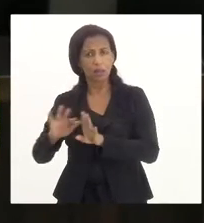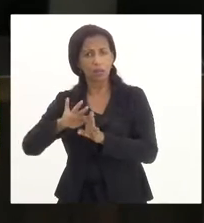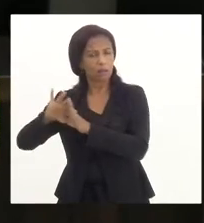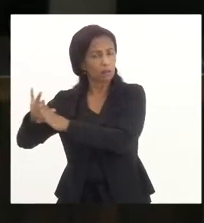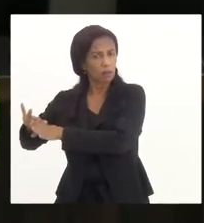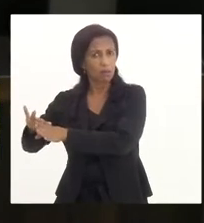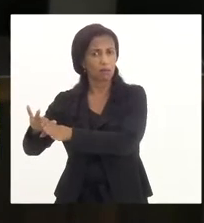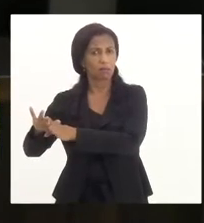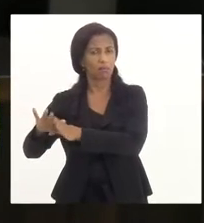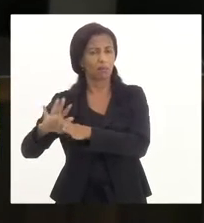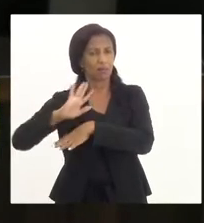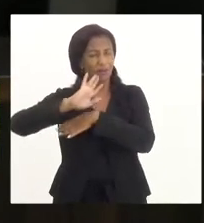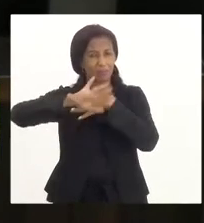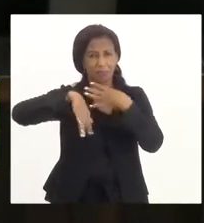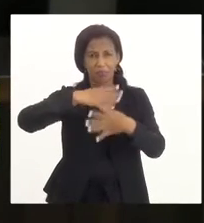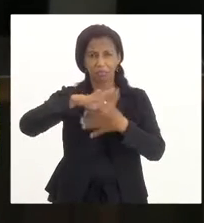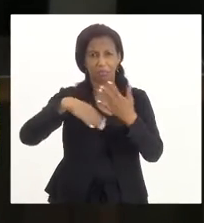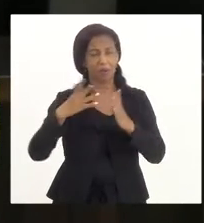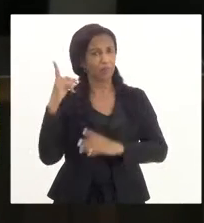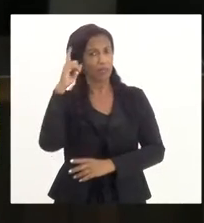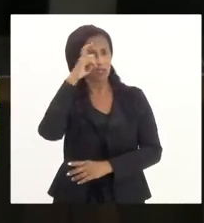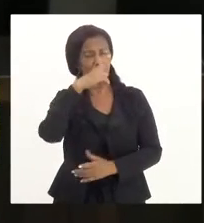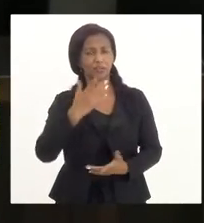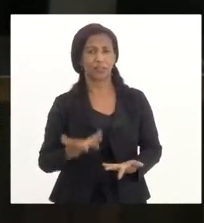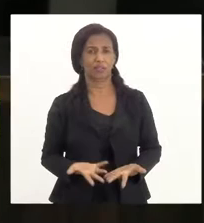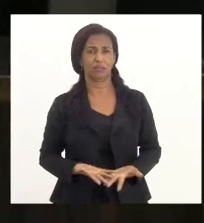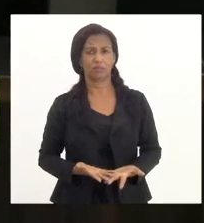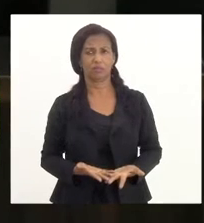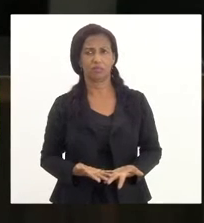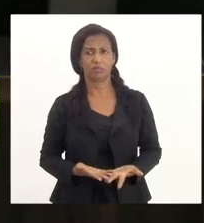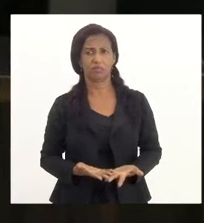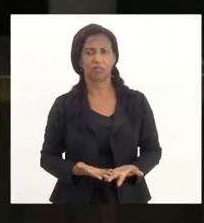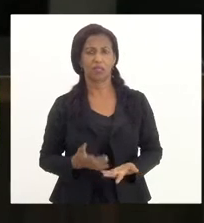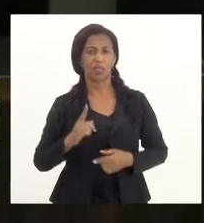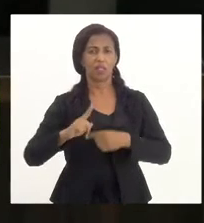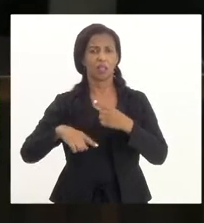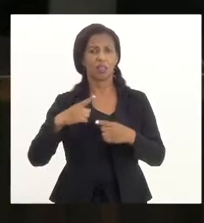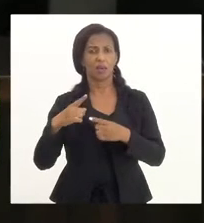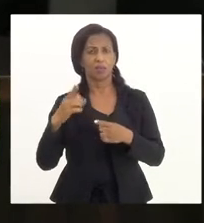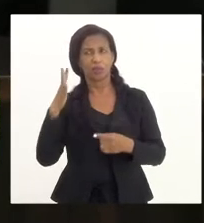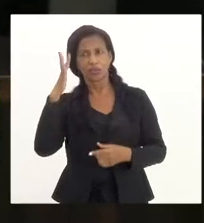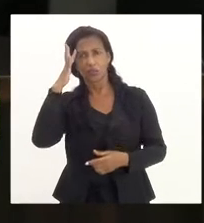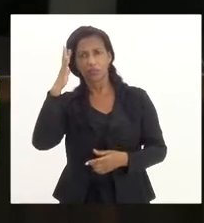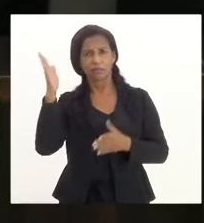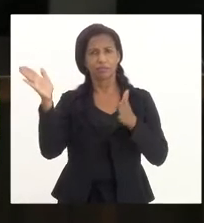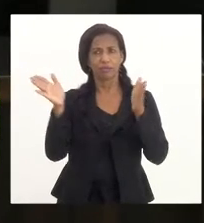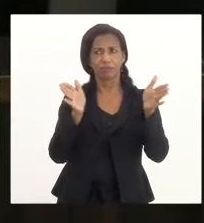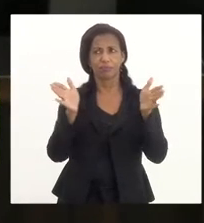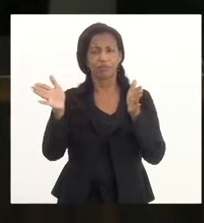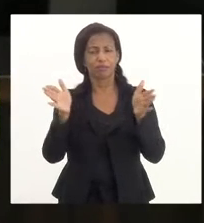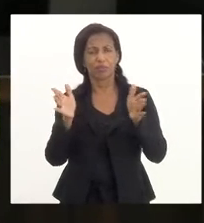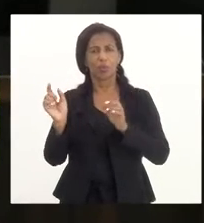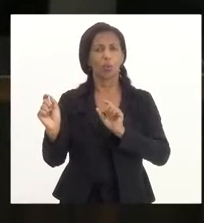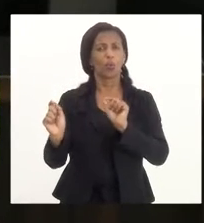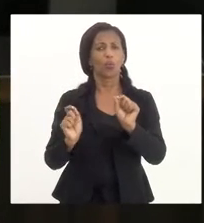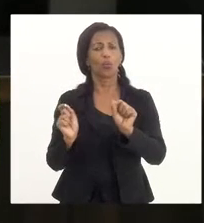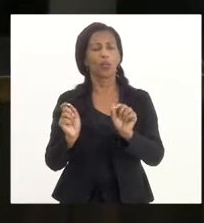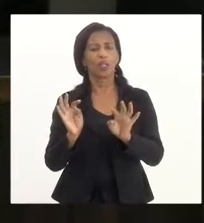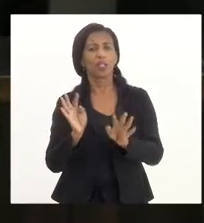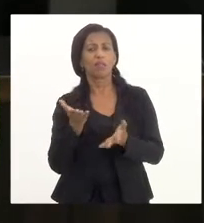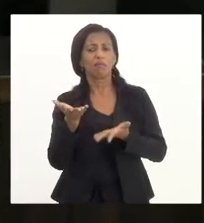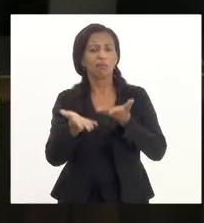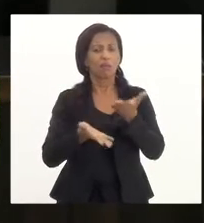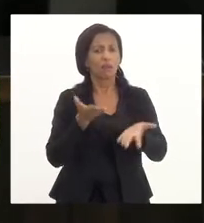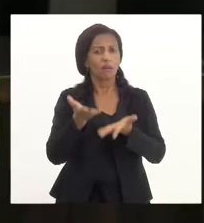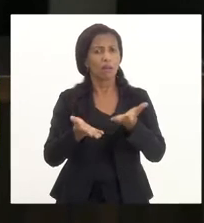a gente vai fazer uma barra funda e vai ficar difícil da gente depois sumular o que que a gente tratou